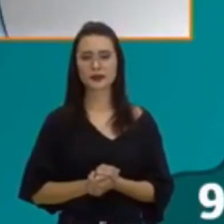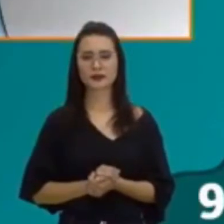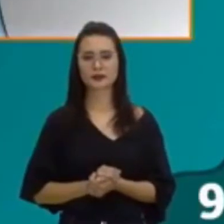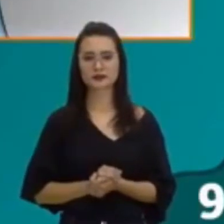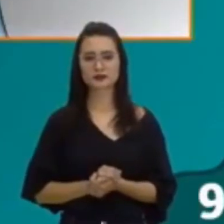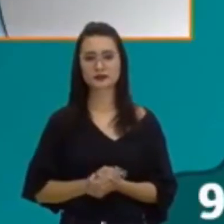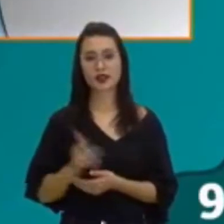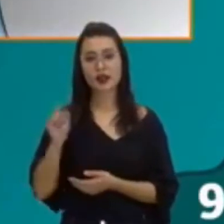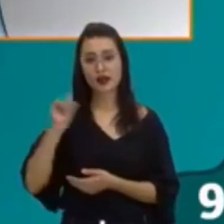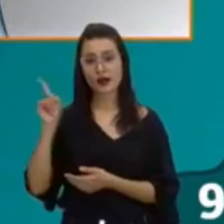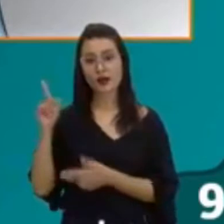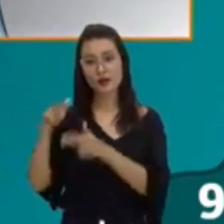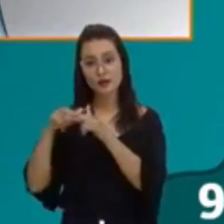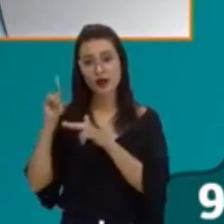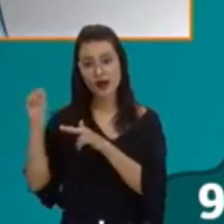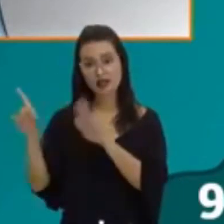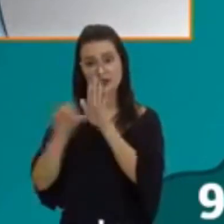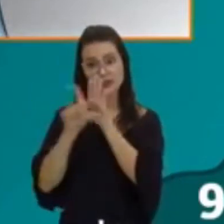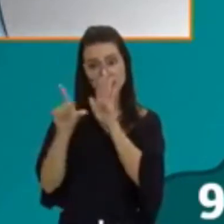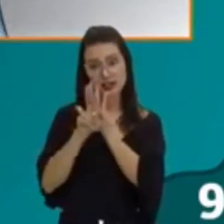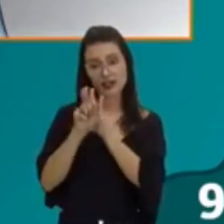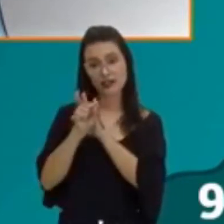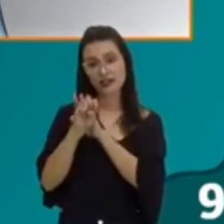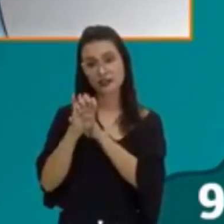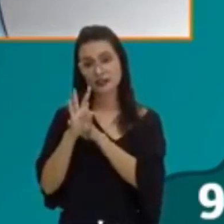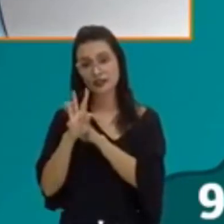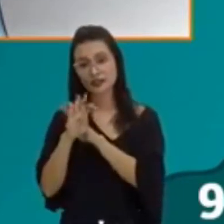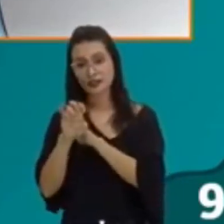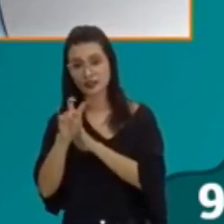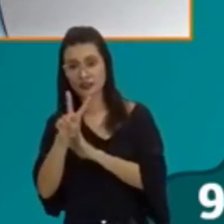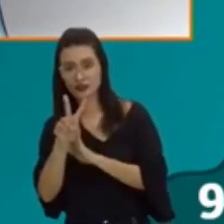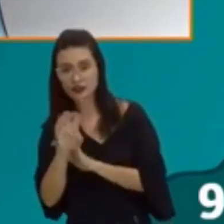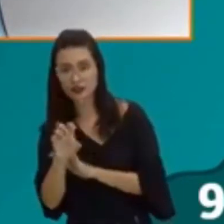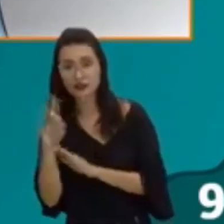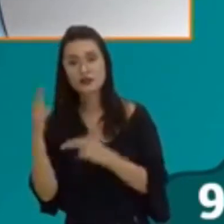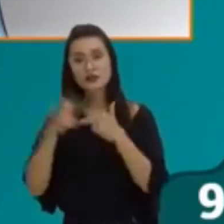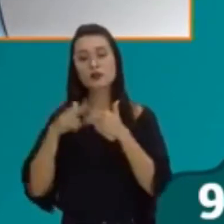É justamente pelo princípio de Stevens que você pode usar